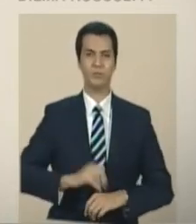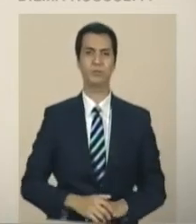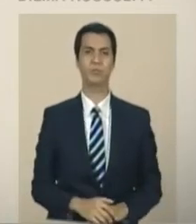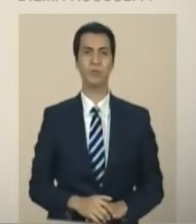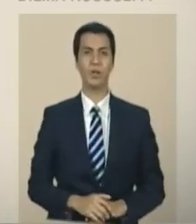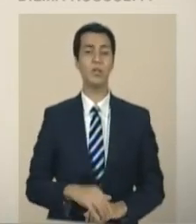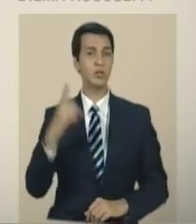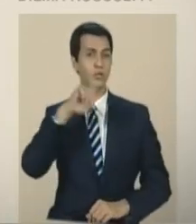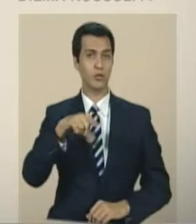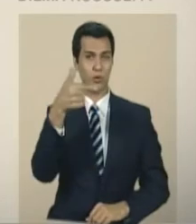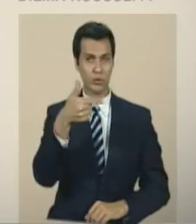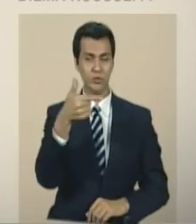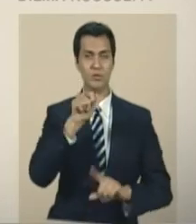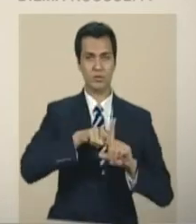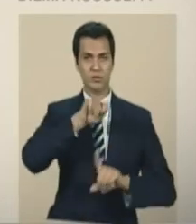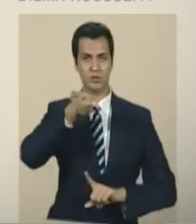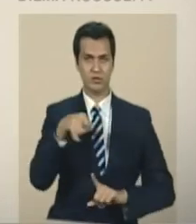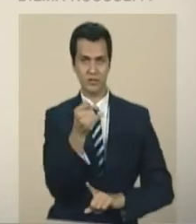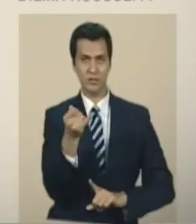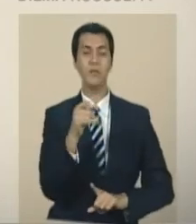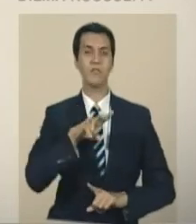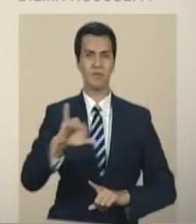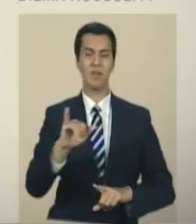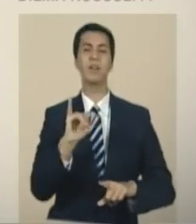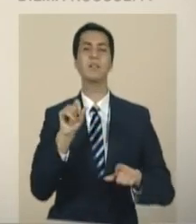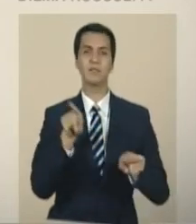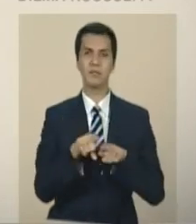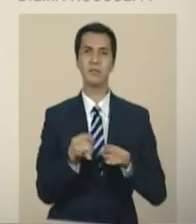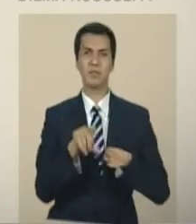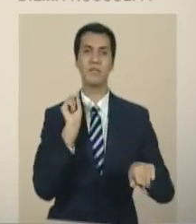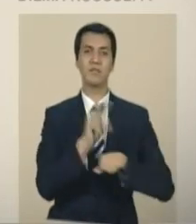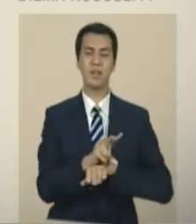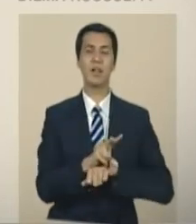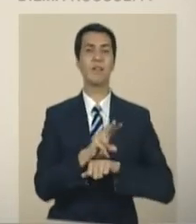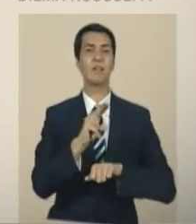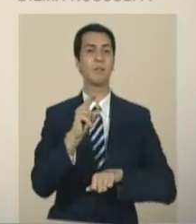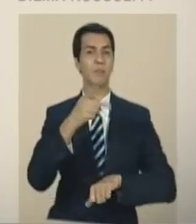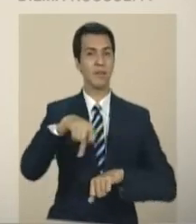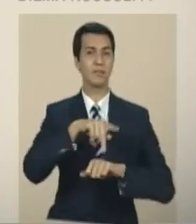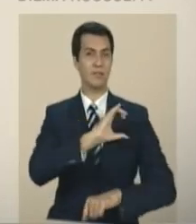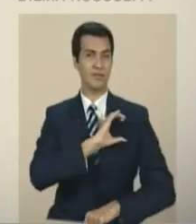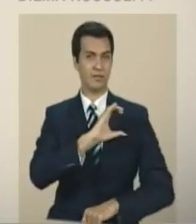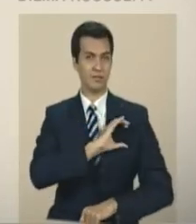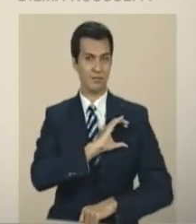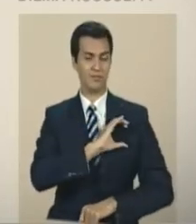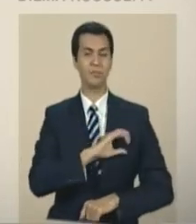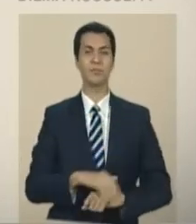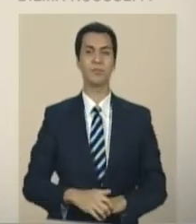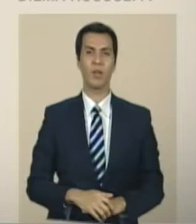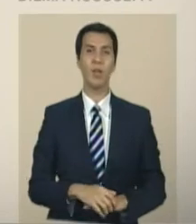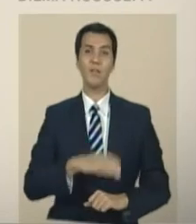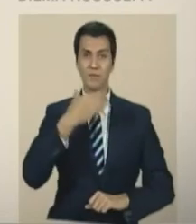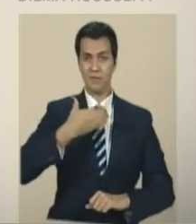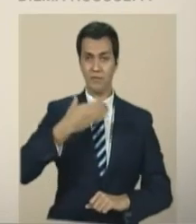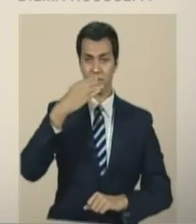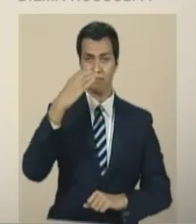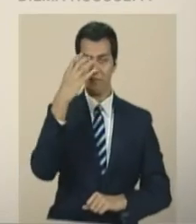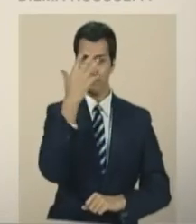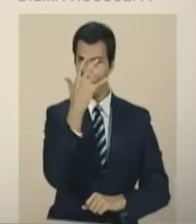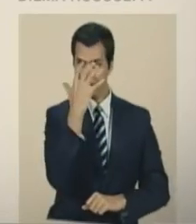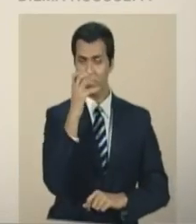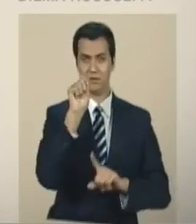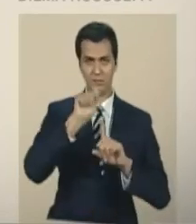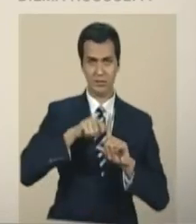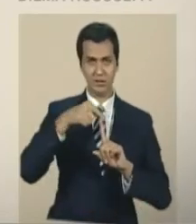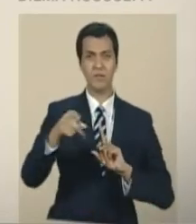Vamos abrir mais 500 vagas para o Canadá em fevereiro faremos outra chamada desta vez Luciano para